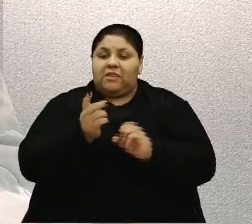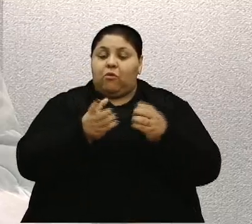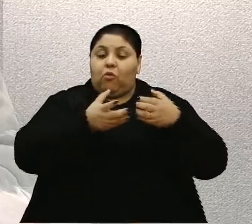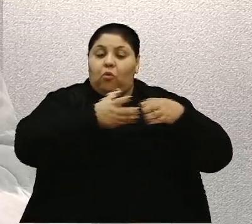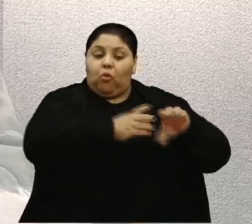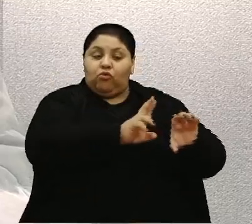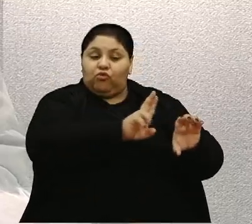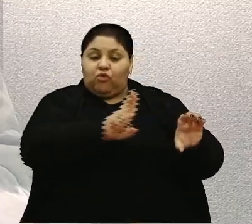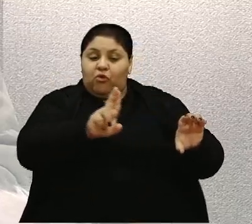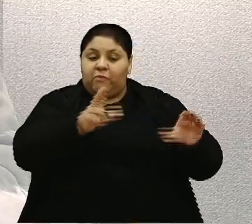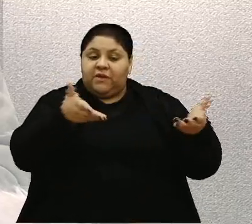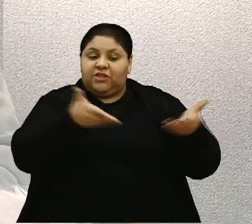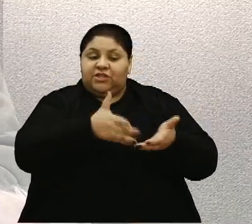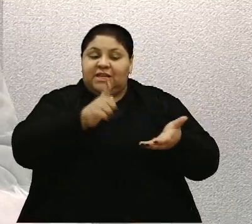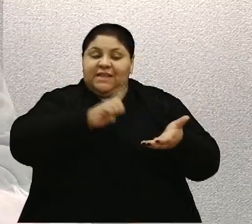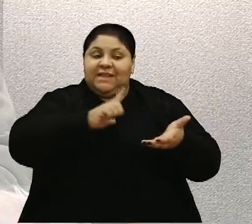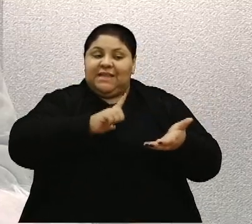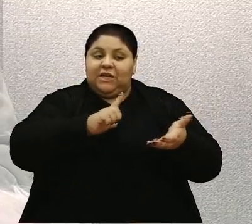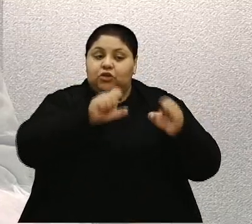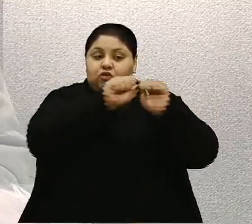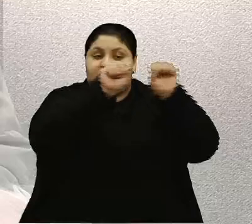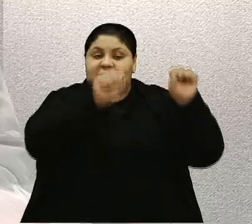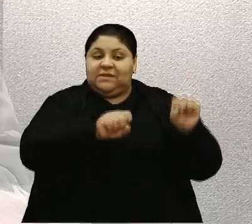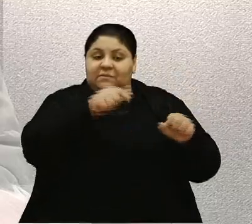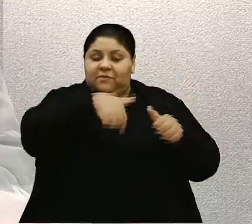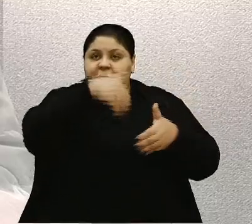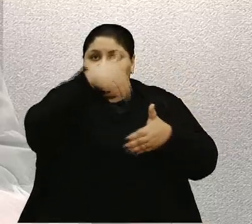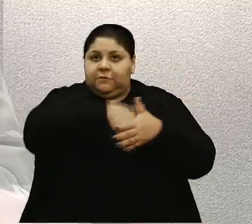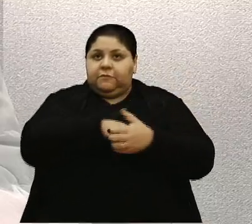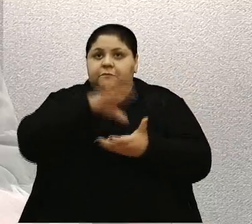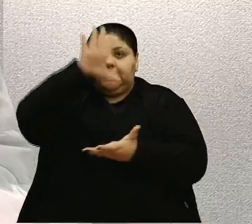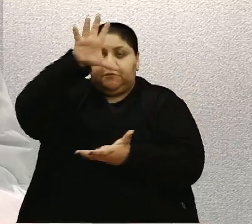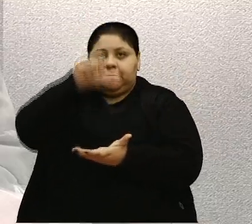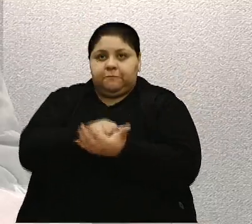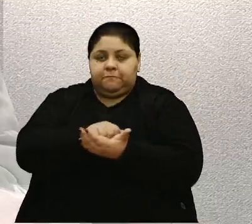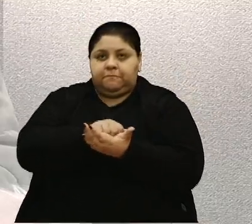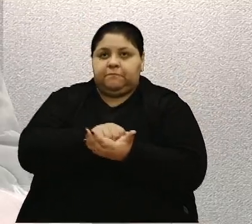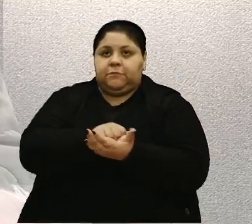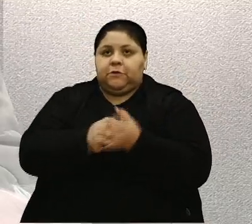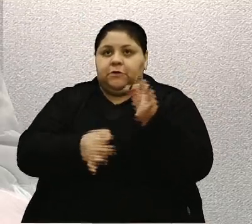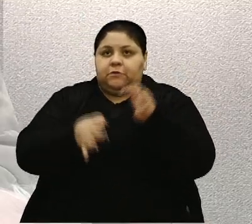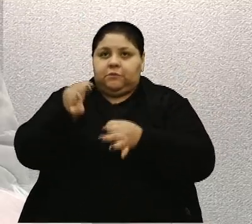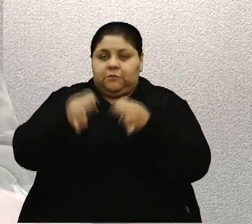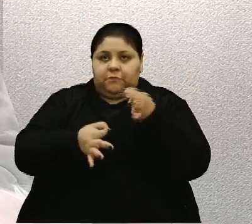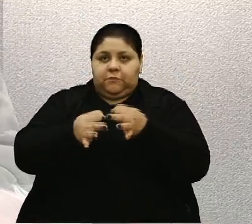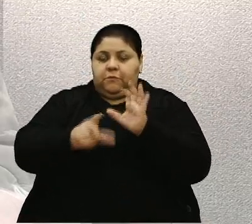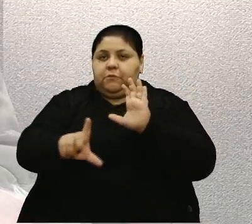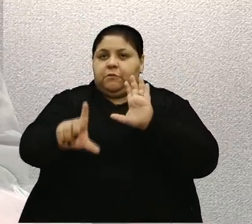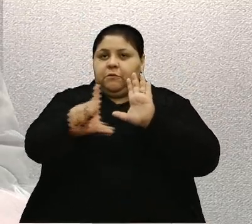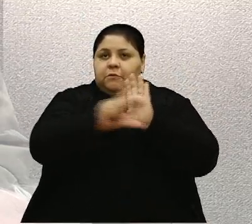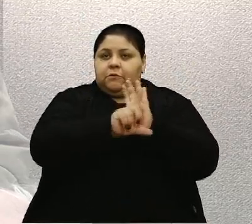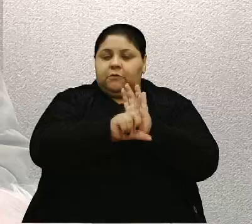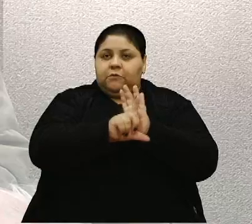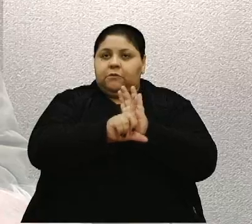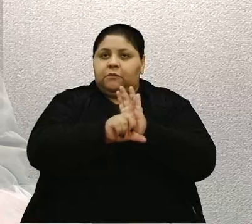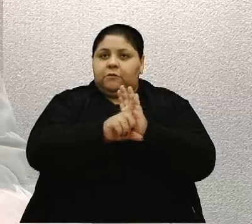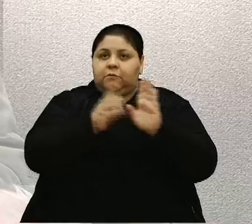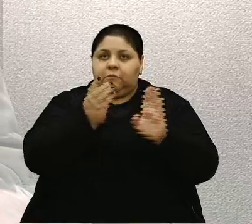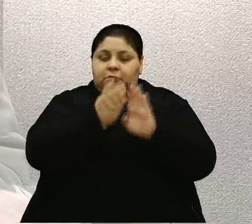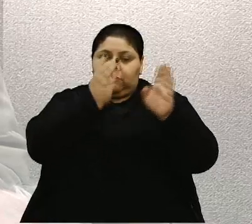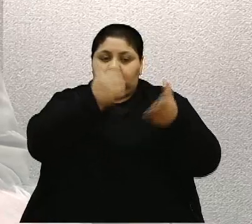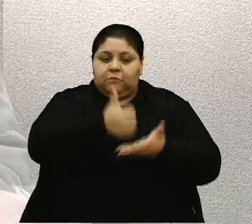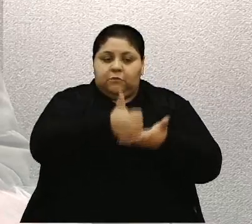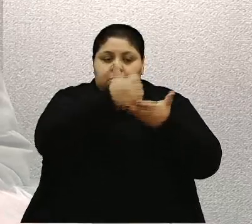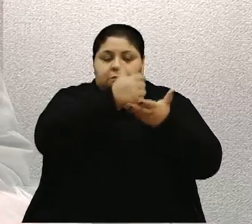já existentes no sistema viário. Baixado a Comissão de Constituição e Justiça e Legislação, a mesma encontrou amparo na